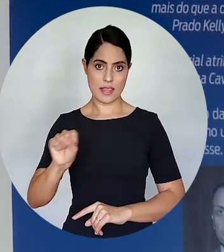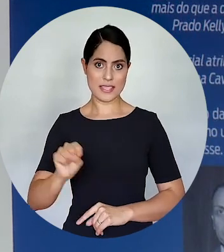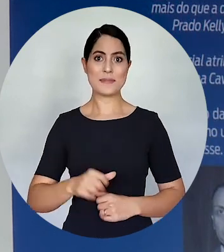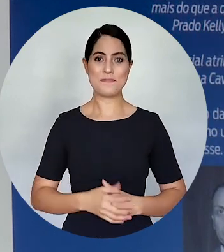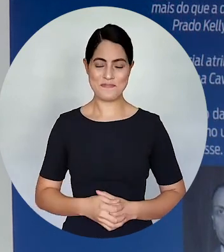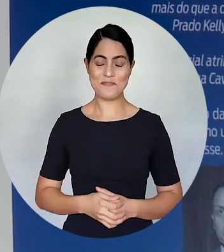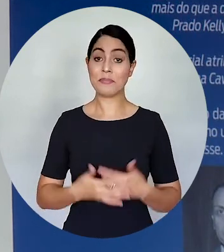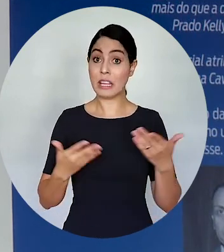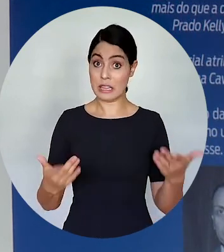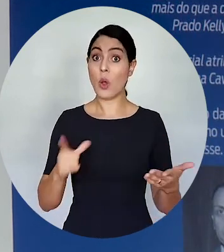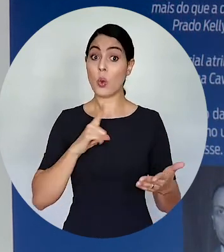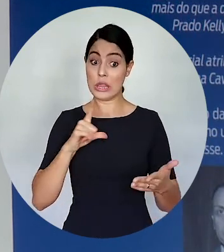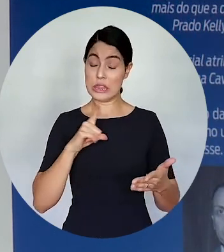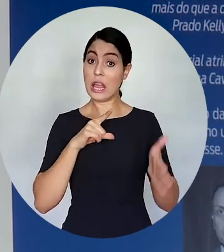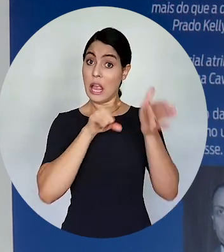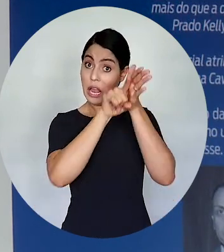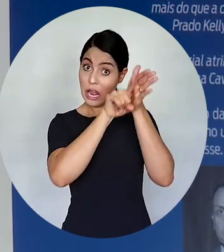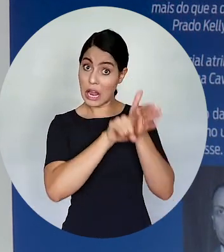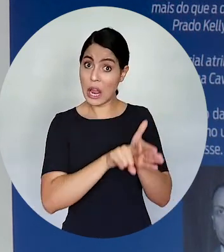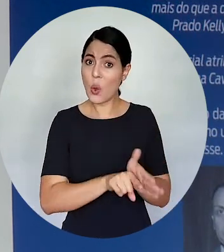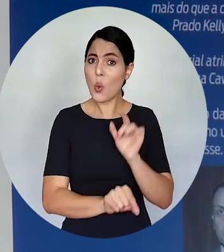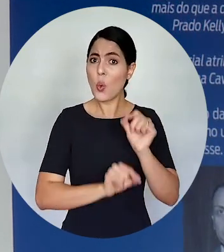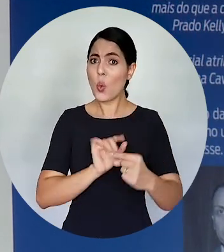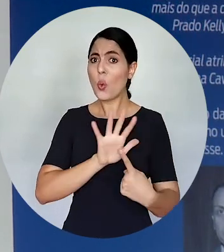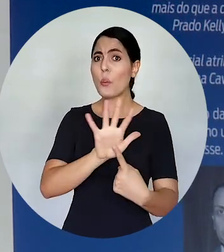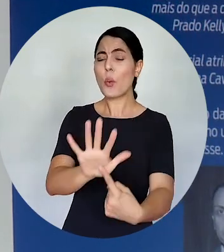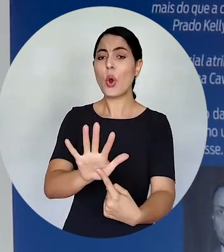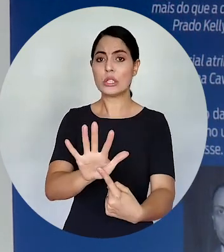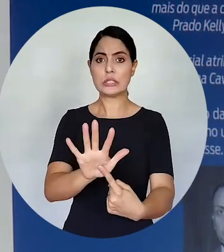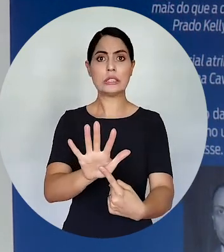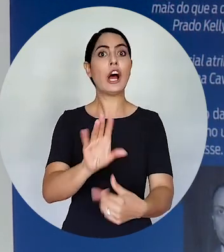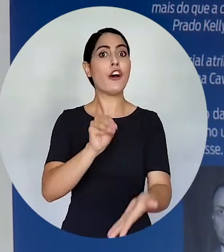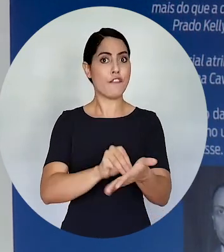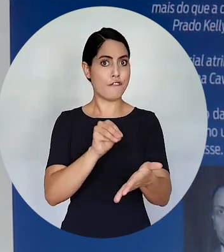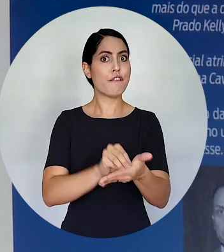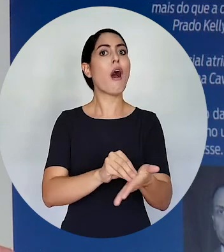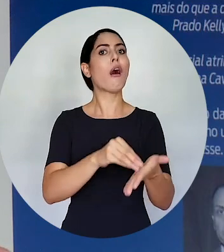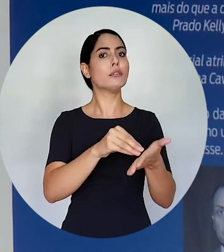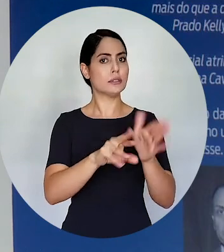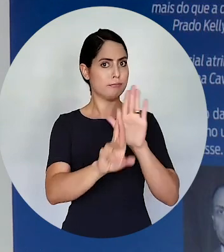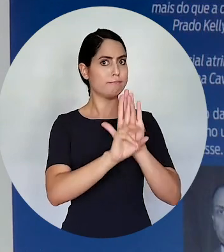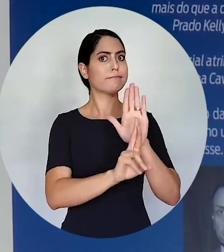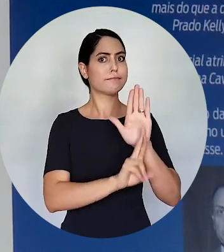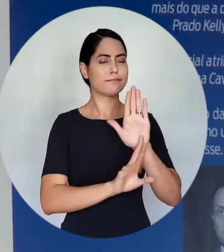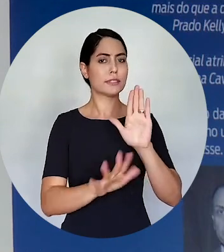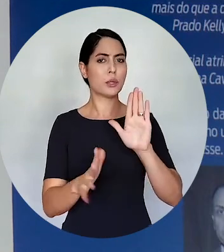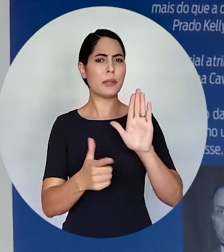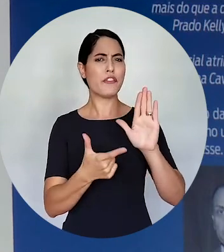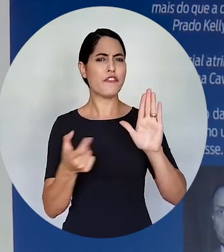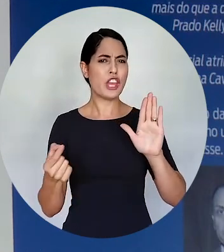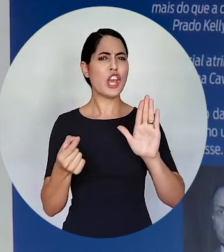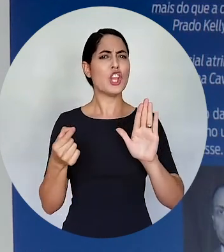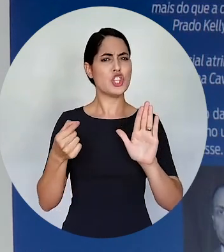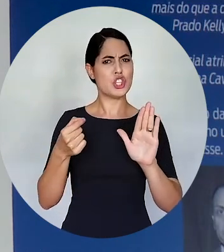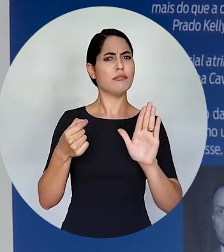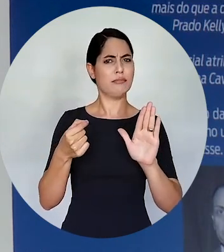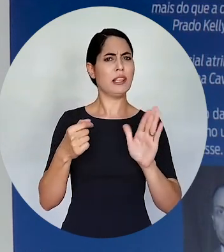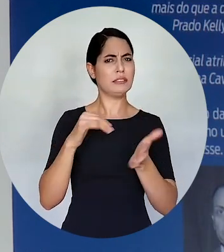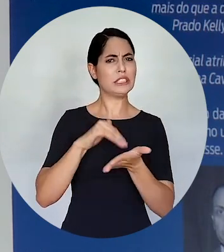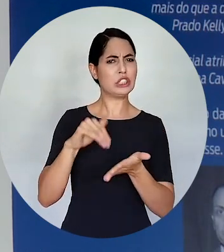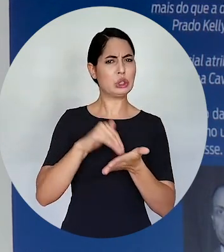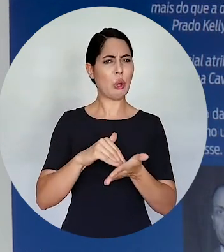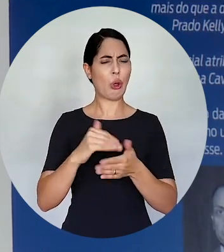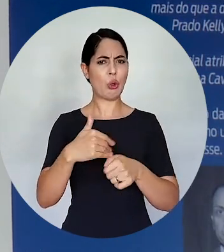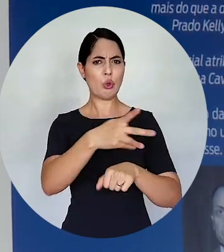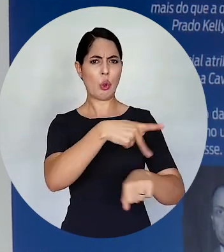Social, o BNDES. As investigações identificaram irregularidades em mais de 20 escritórios contratados